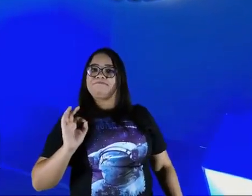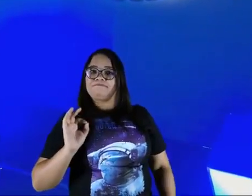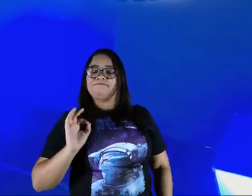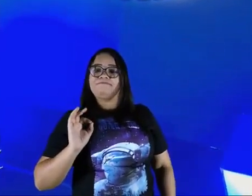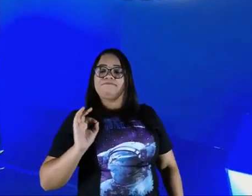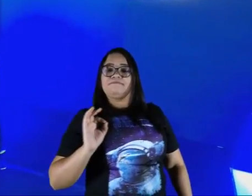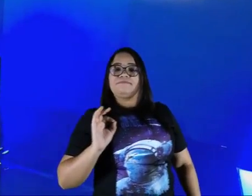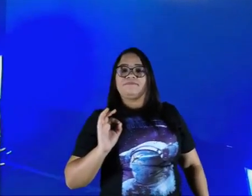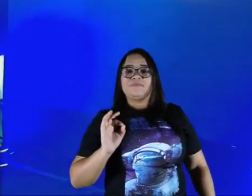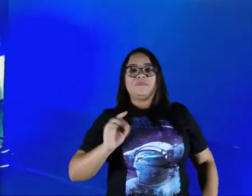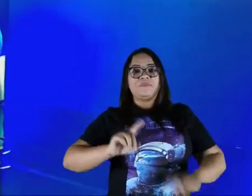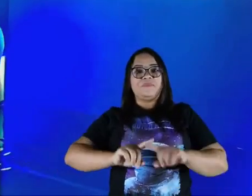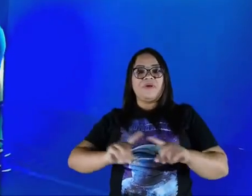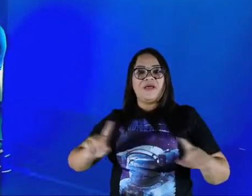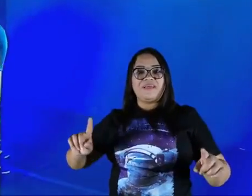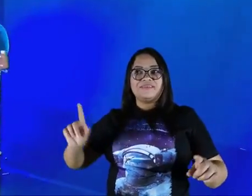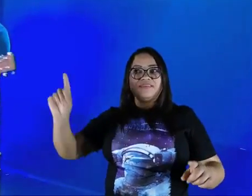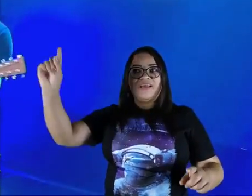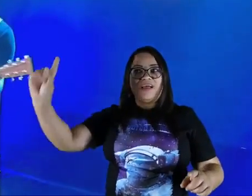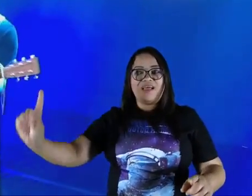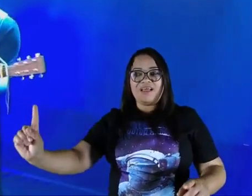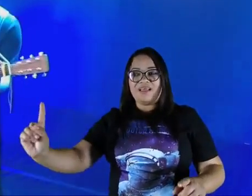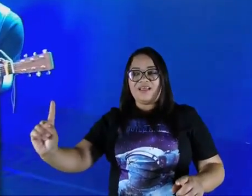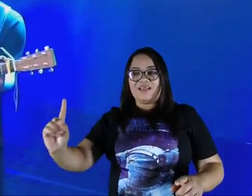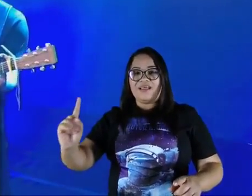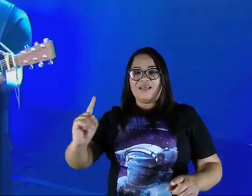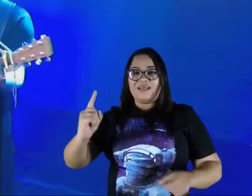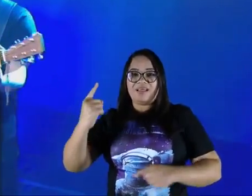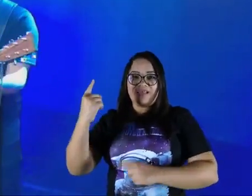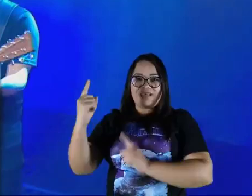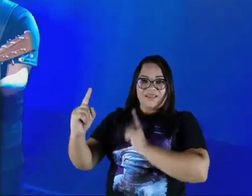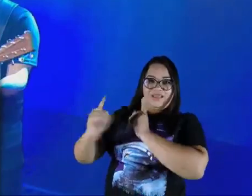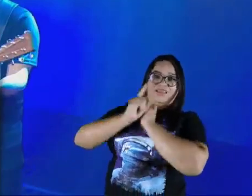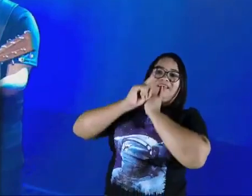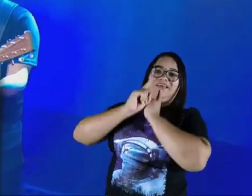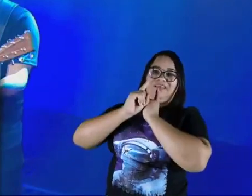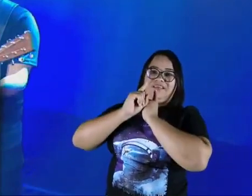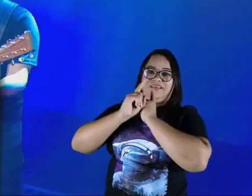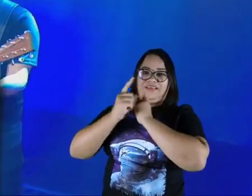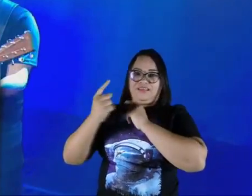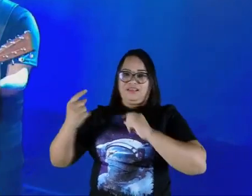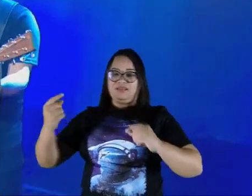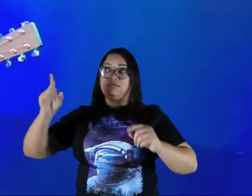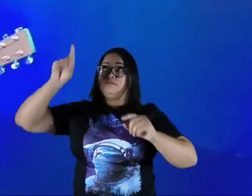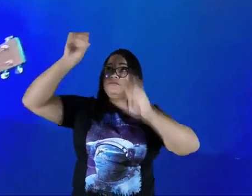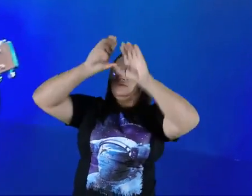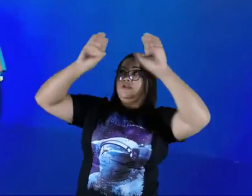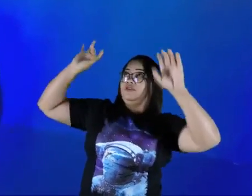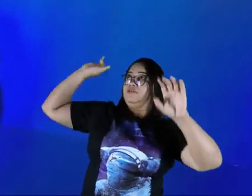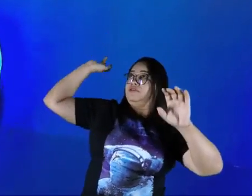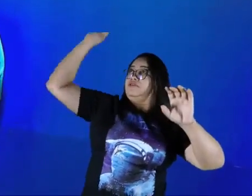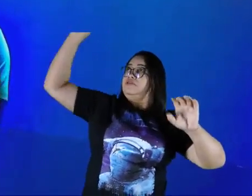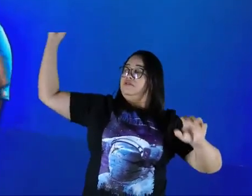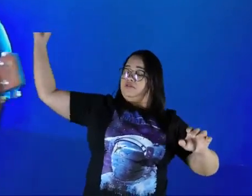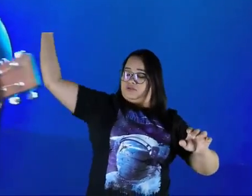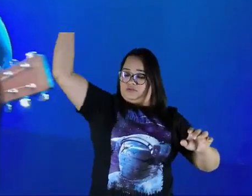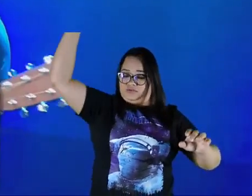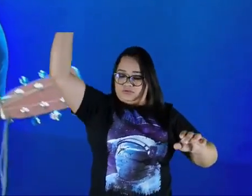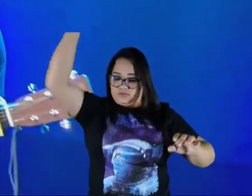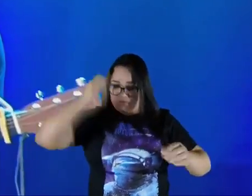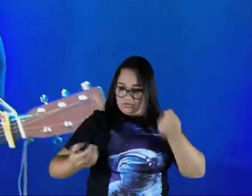foi o meu lugar que me encontrou, se fez carne e habitou